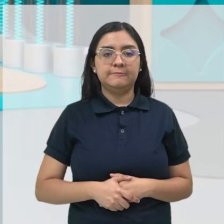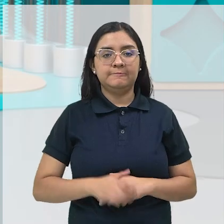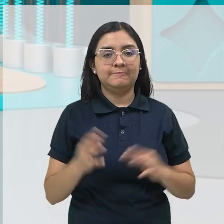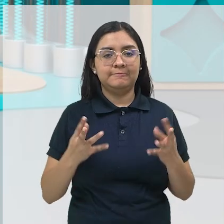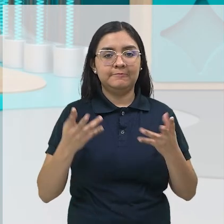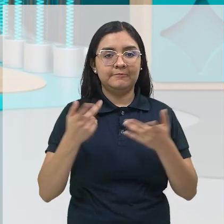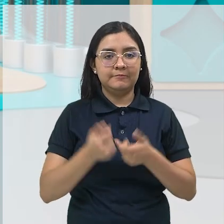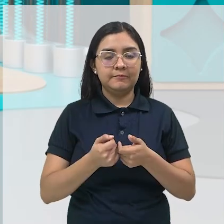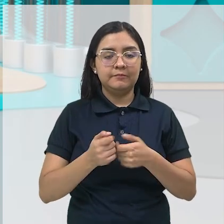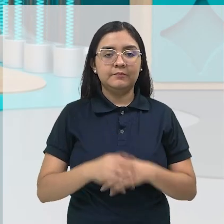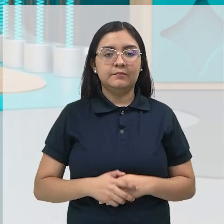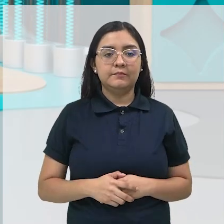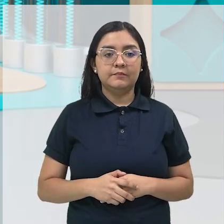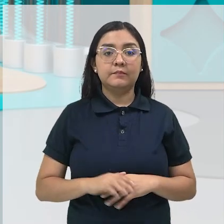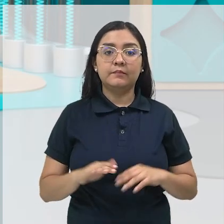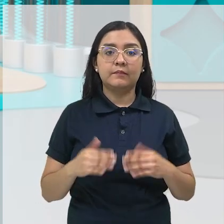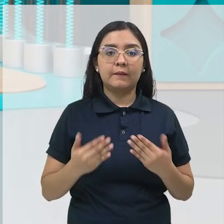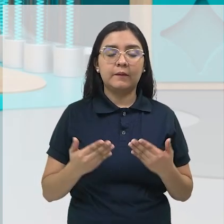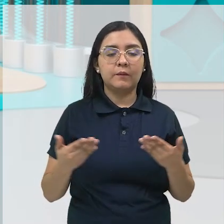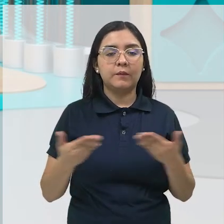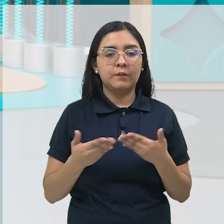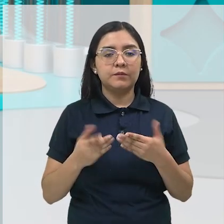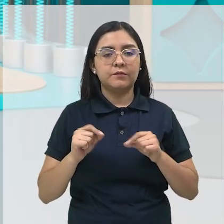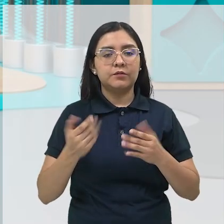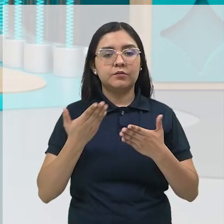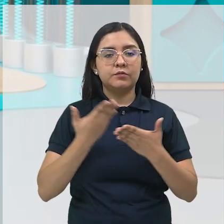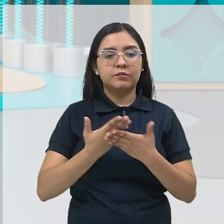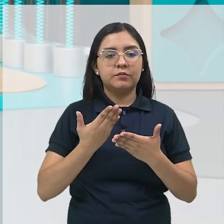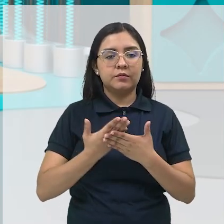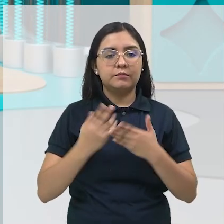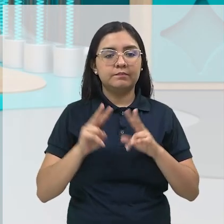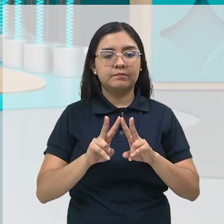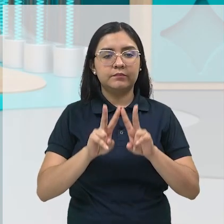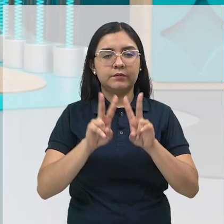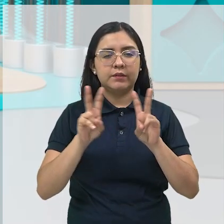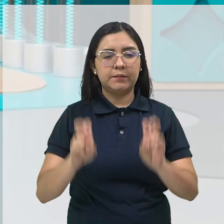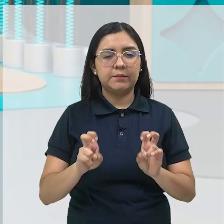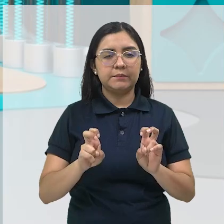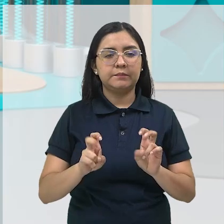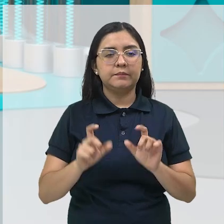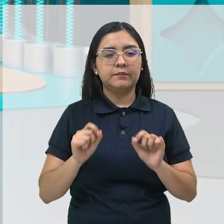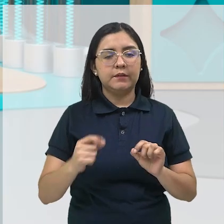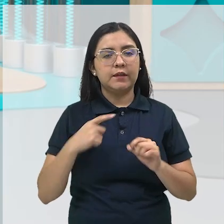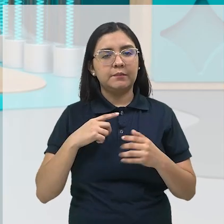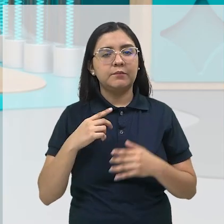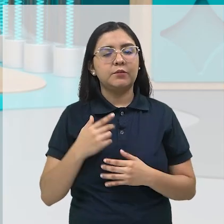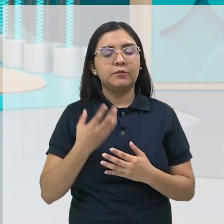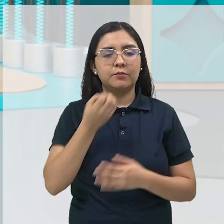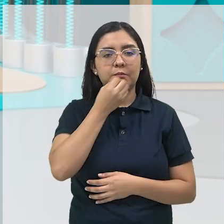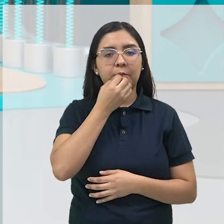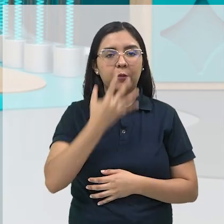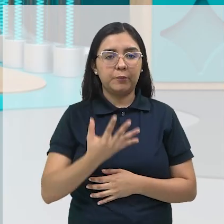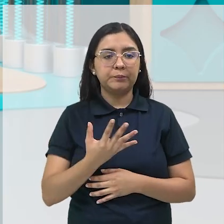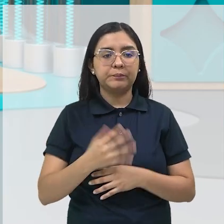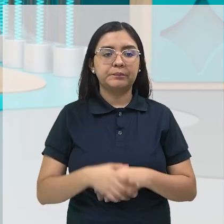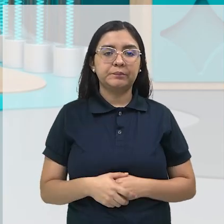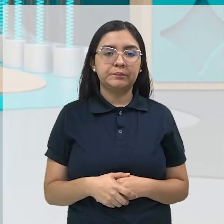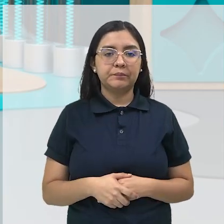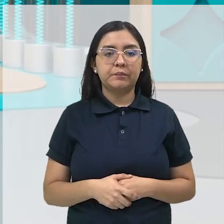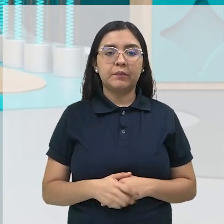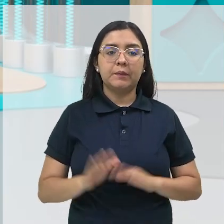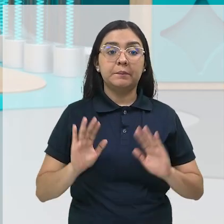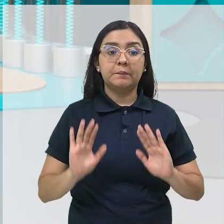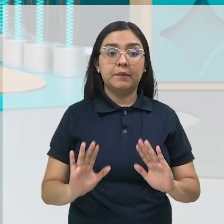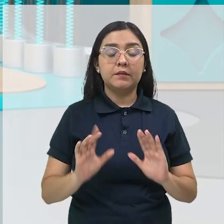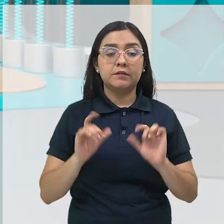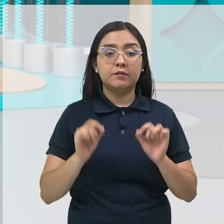Maravilha! Então, a gente hoje vai falar sobre um assunto que é muito prazeroso ao ouvir. Mas